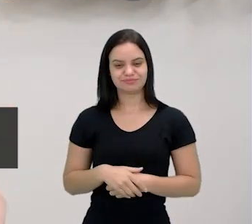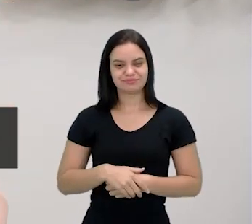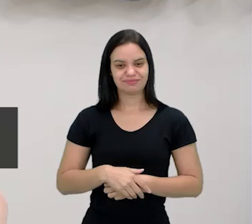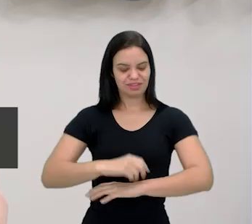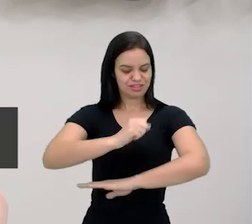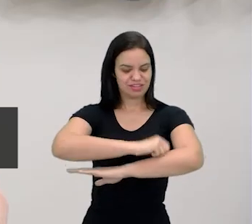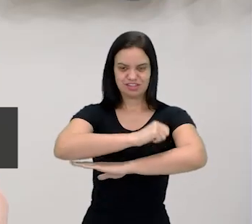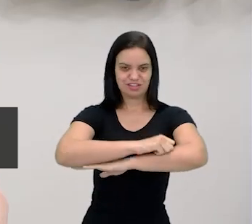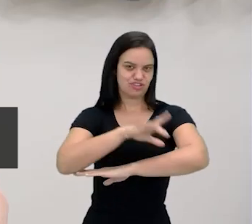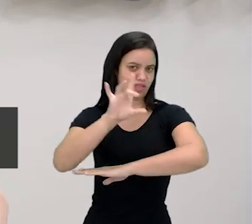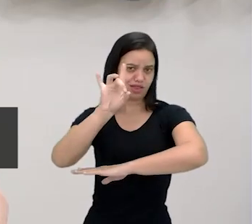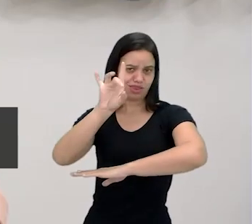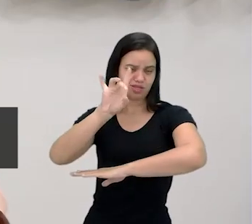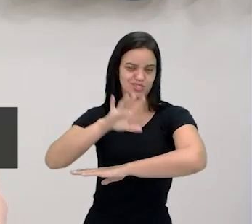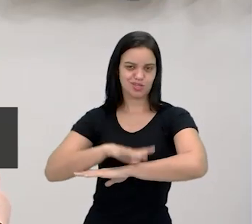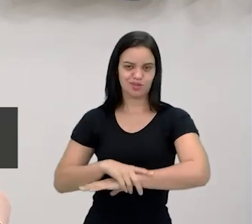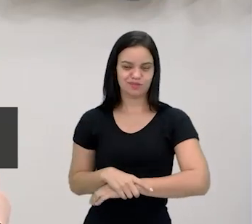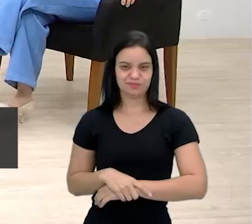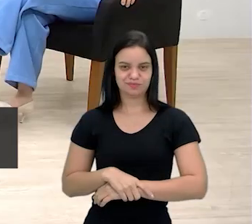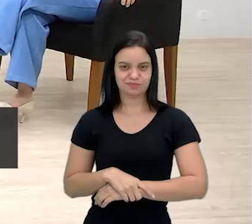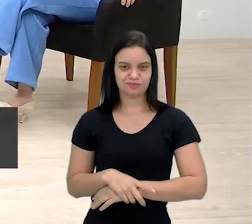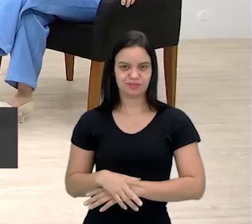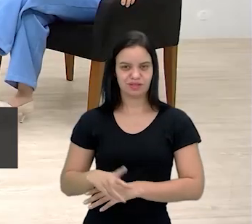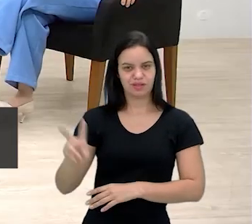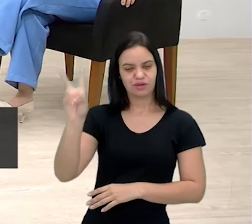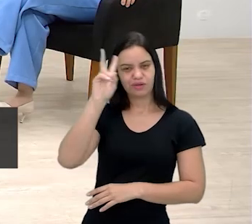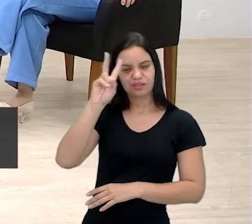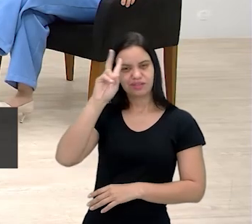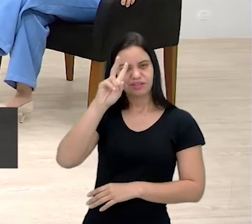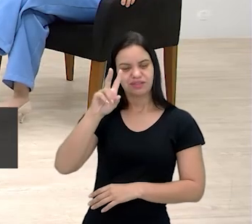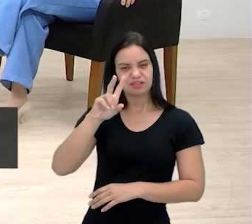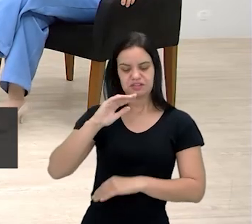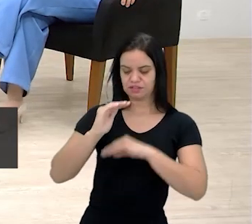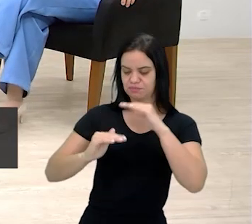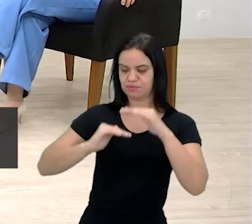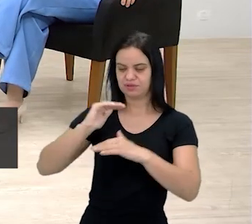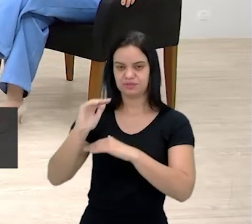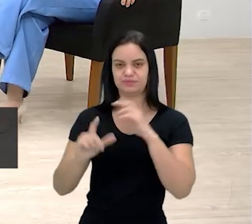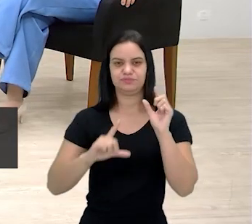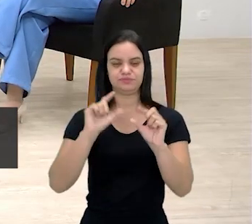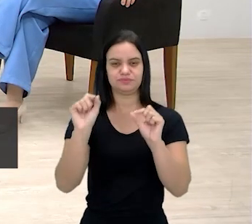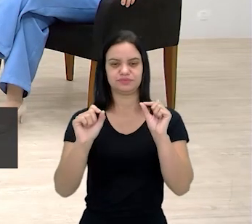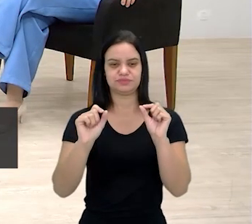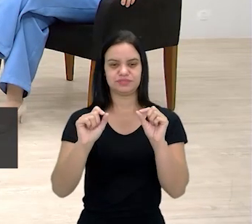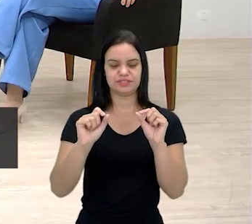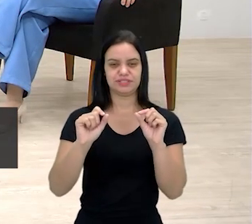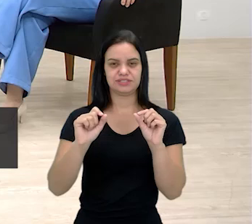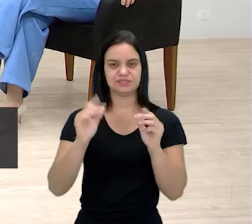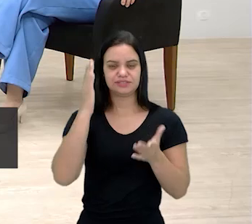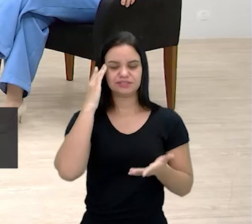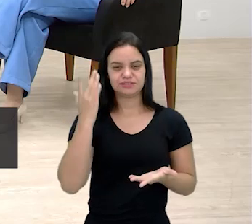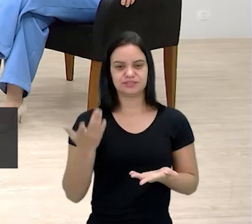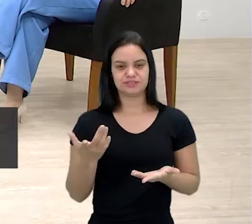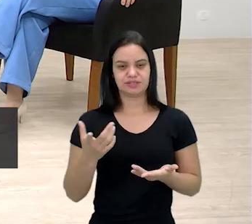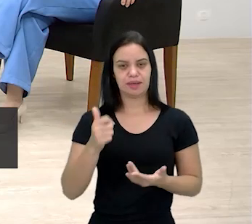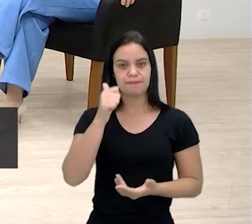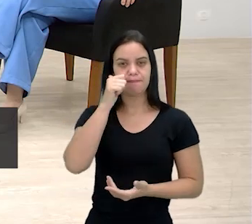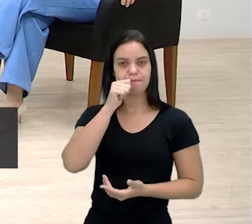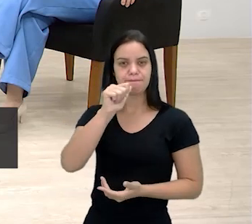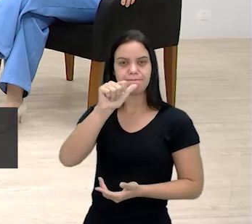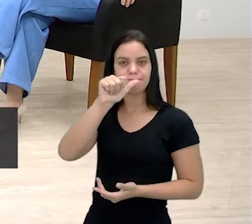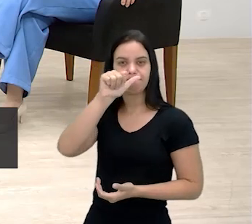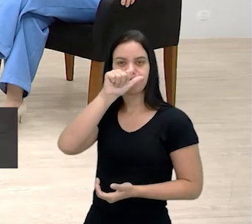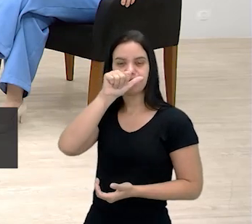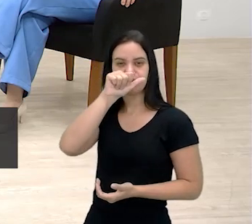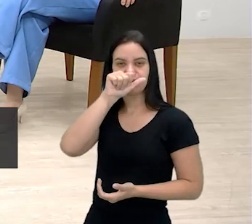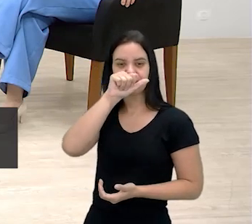se colocar na janela ali com o que ela tinha. Agora, um ponto histórico que acho que evoluímos, né? Assim, na época tinha um peso muito grande, mães solteiras,